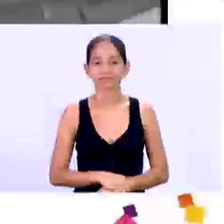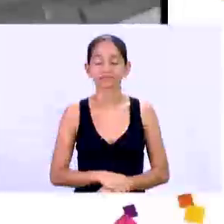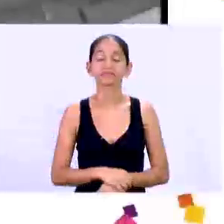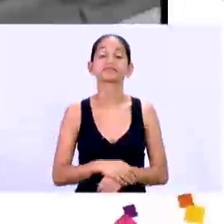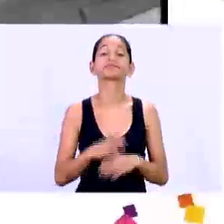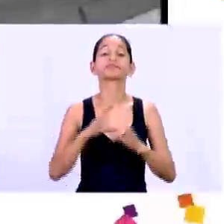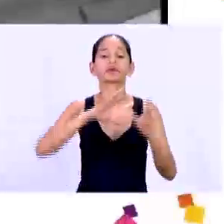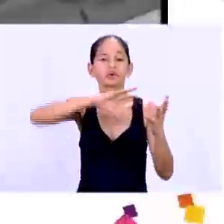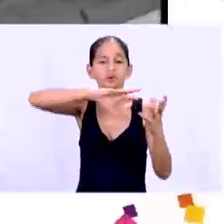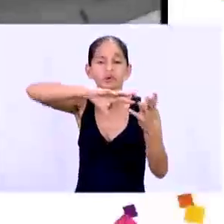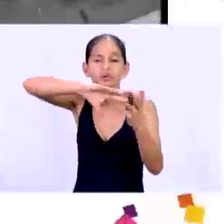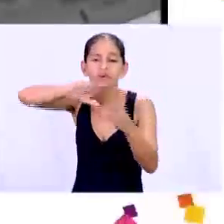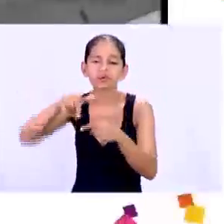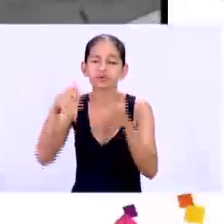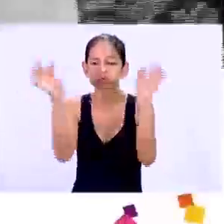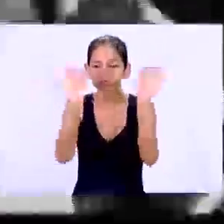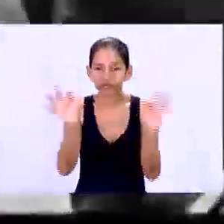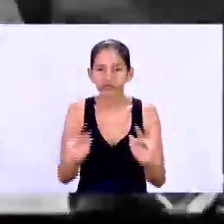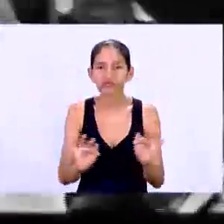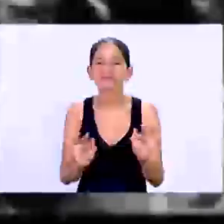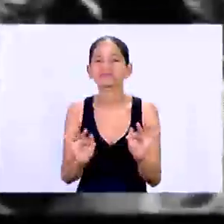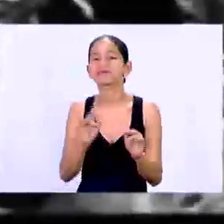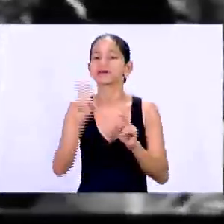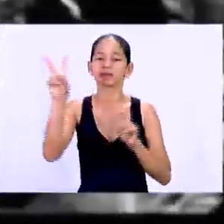A terra da alegria, do carnaval.